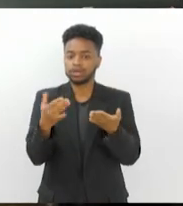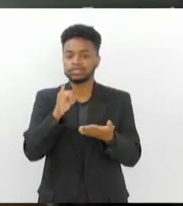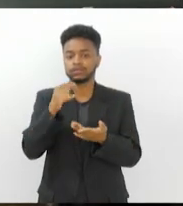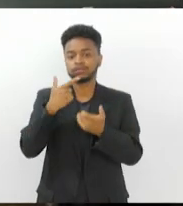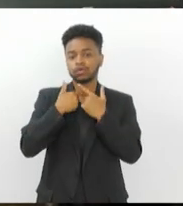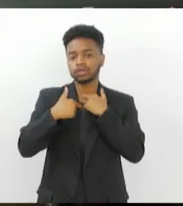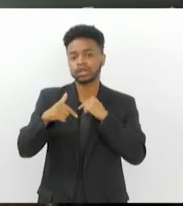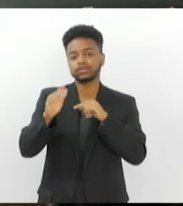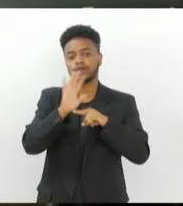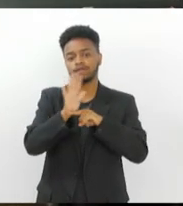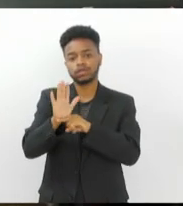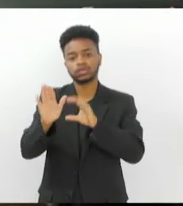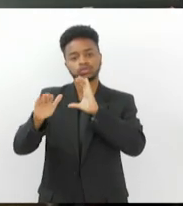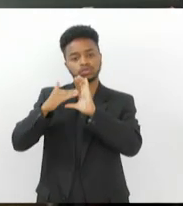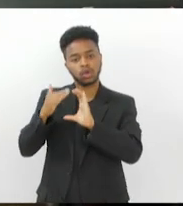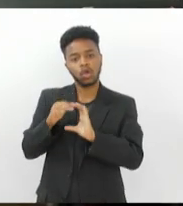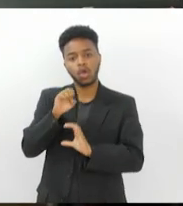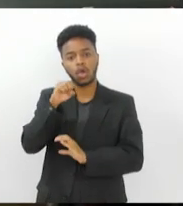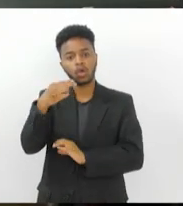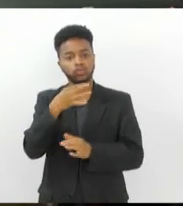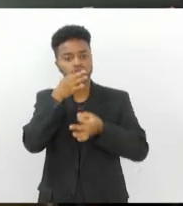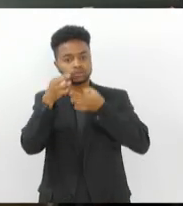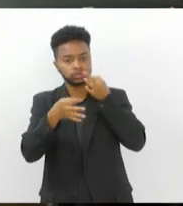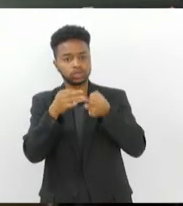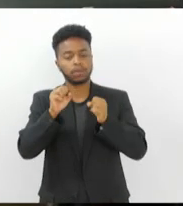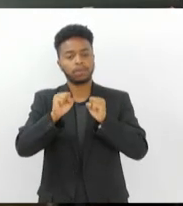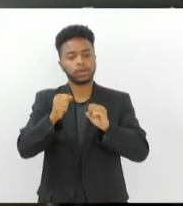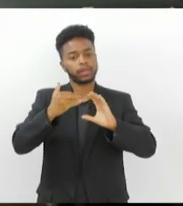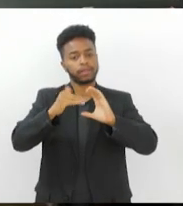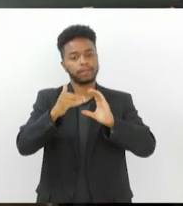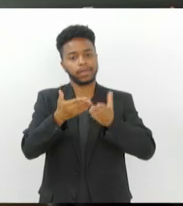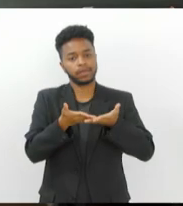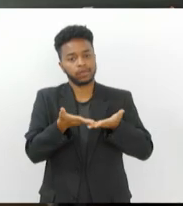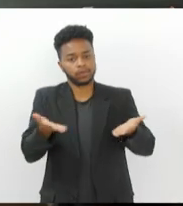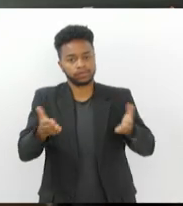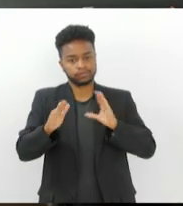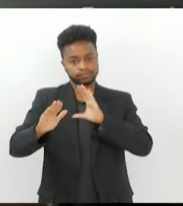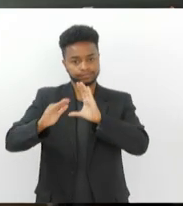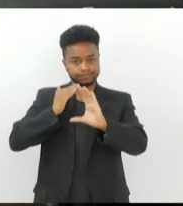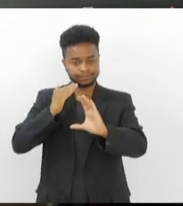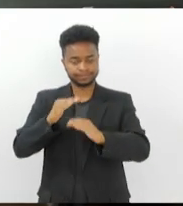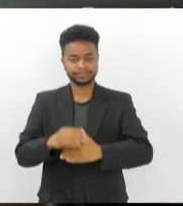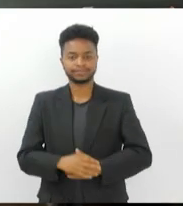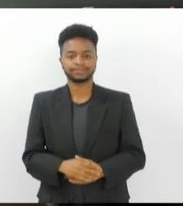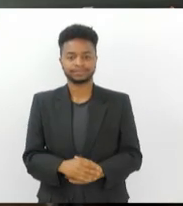enviar sugestões ou vídeos aí da sua cidade é só acessar nosso e-mail TV alerge @ge.globo